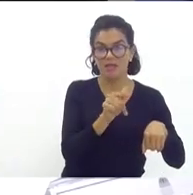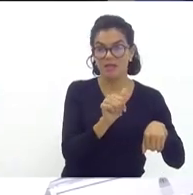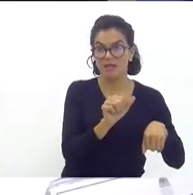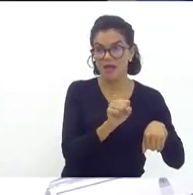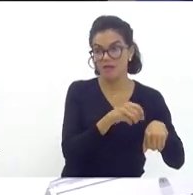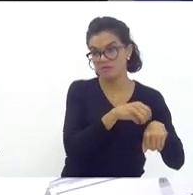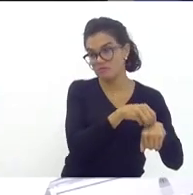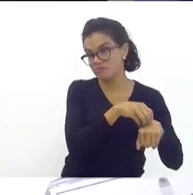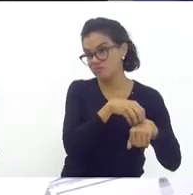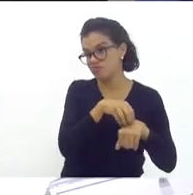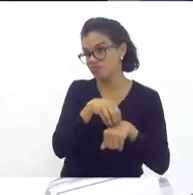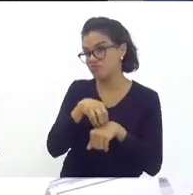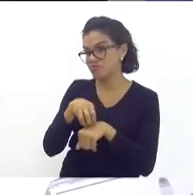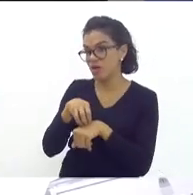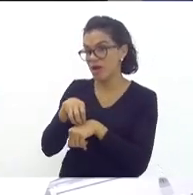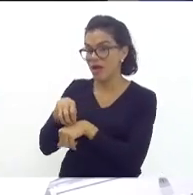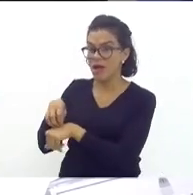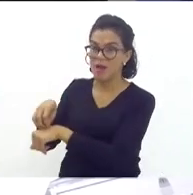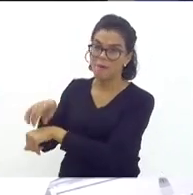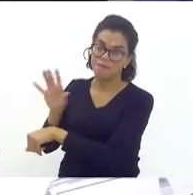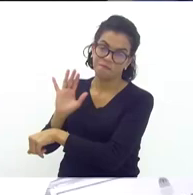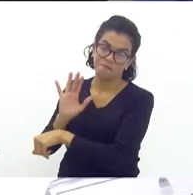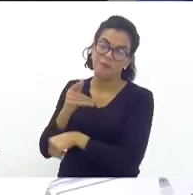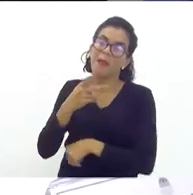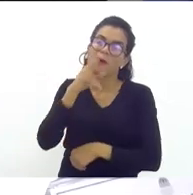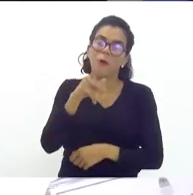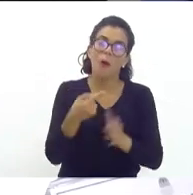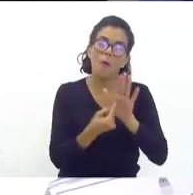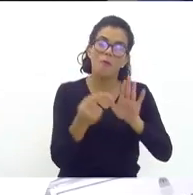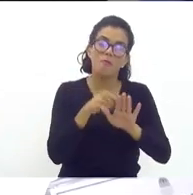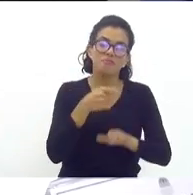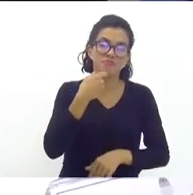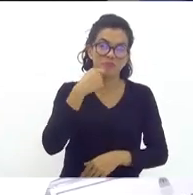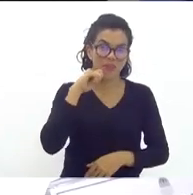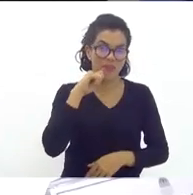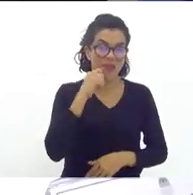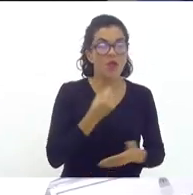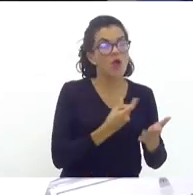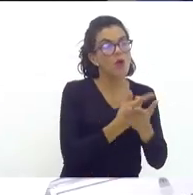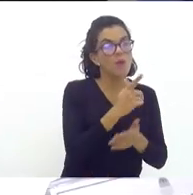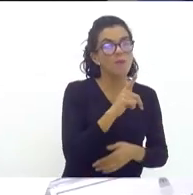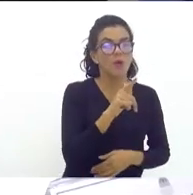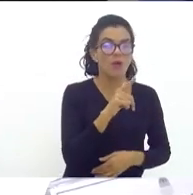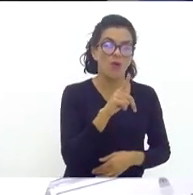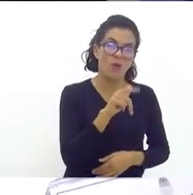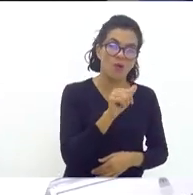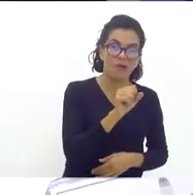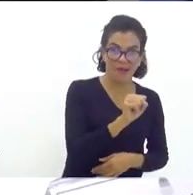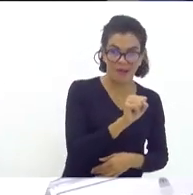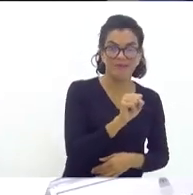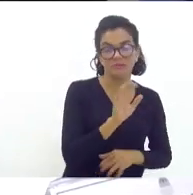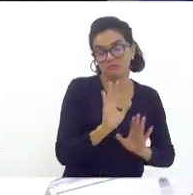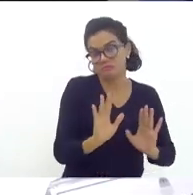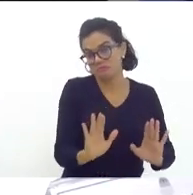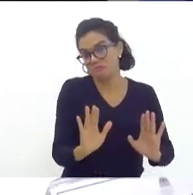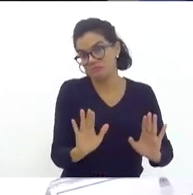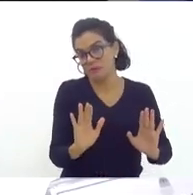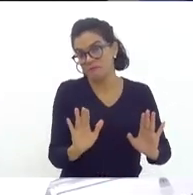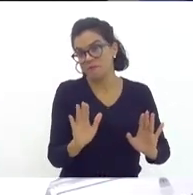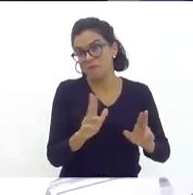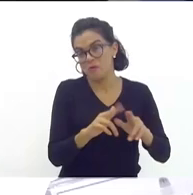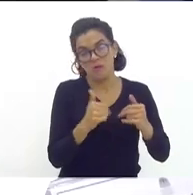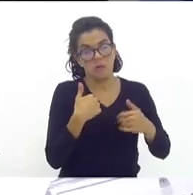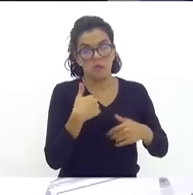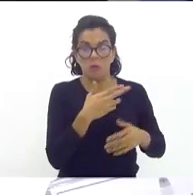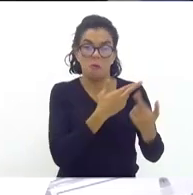ali anel gás é consumidor Como seria uma padaria tipo essa padaria A gente ela comprou o gás o pão que ela faz depois com isso a gente não tem ação